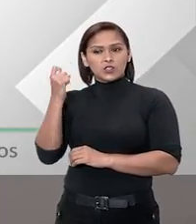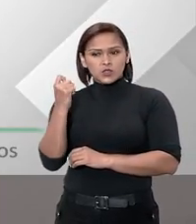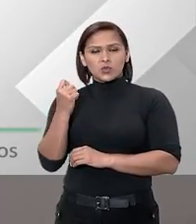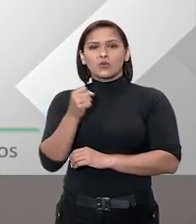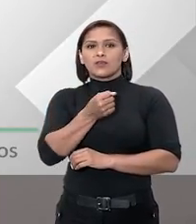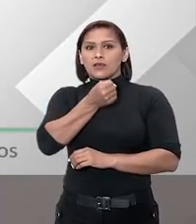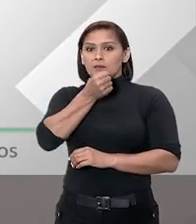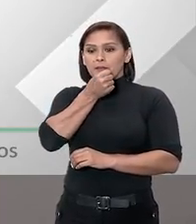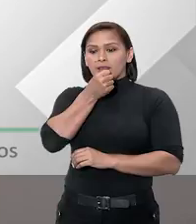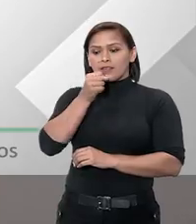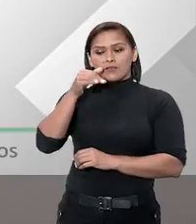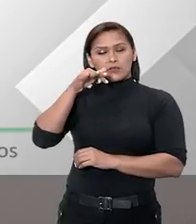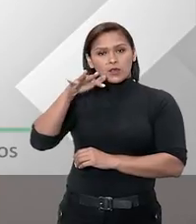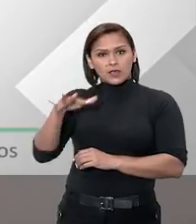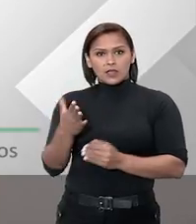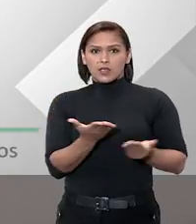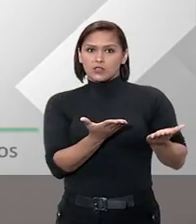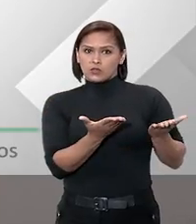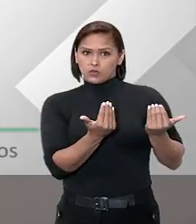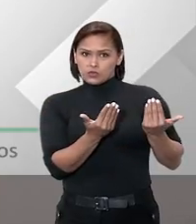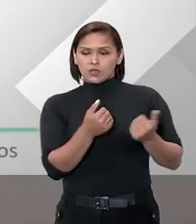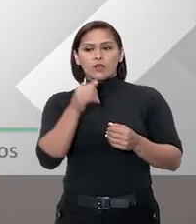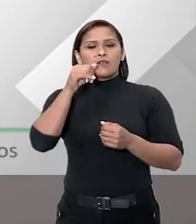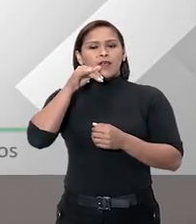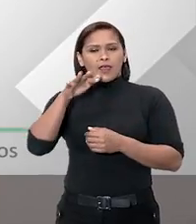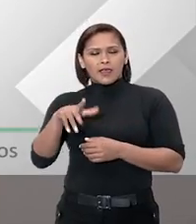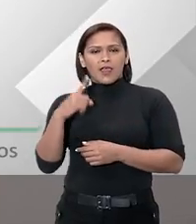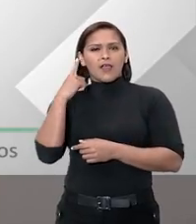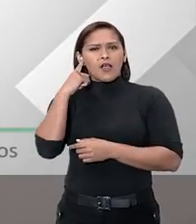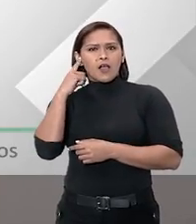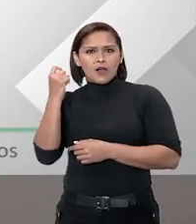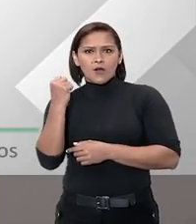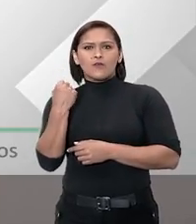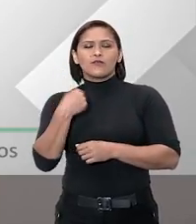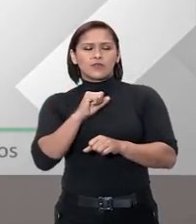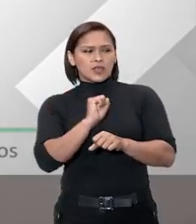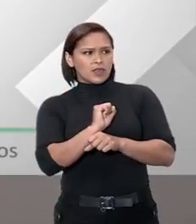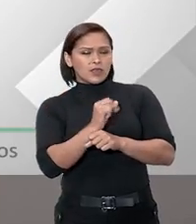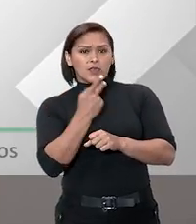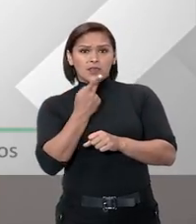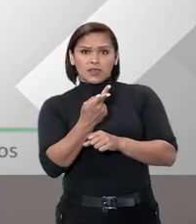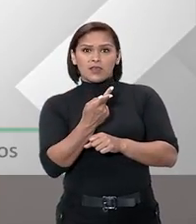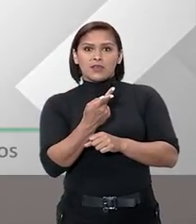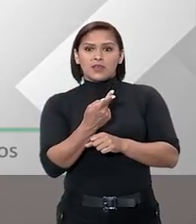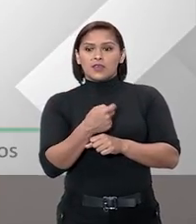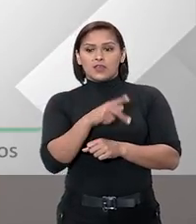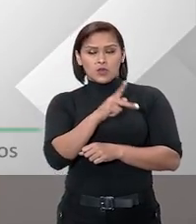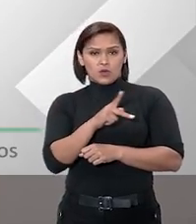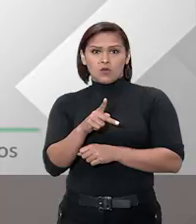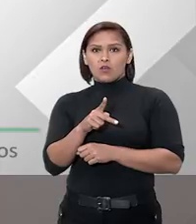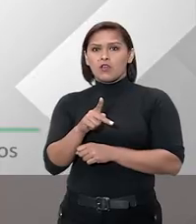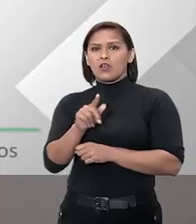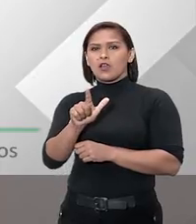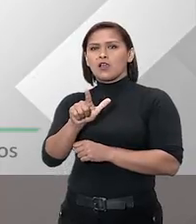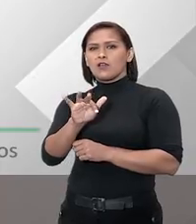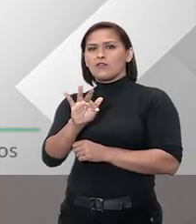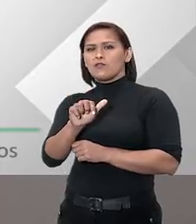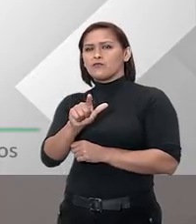é uma entrevista, ou seja, a criança será ouvida, e como bem disse o Dr. Flávio,